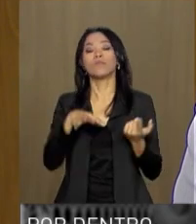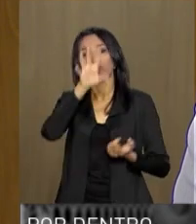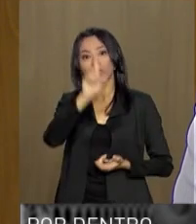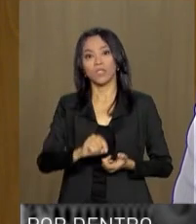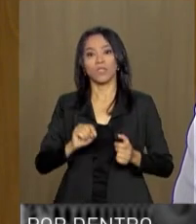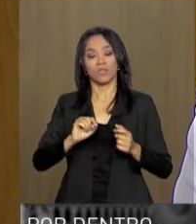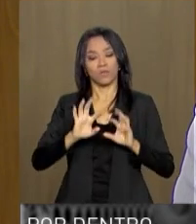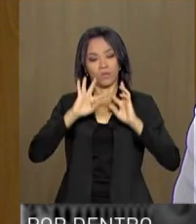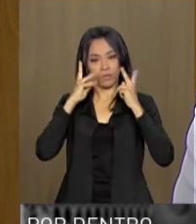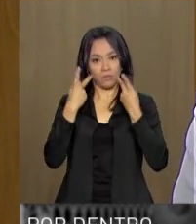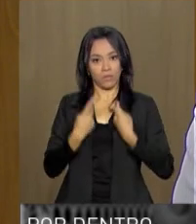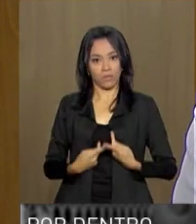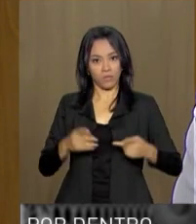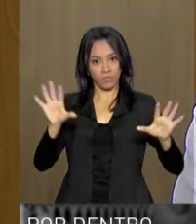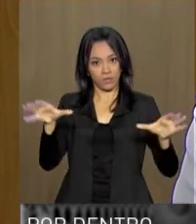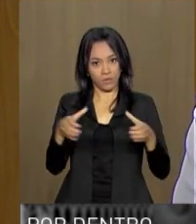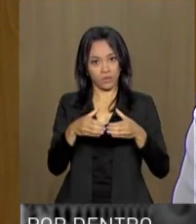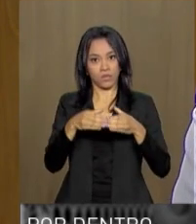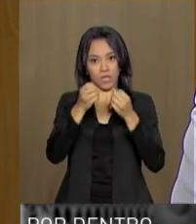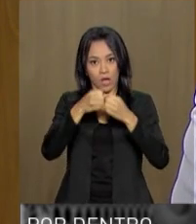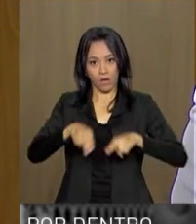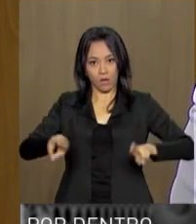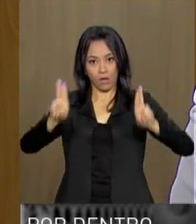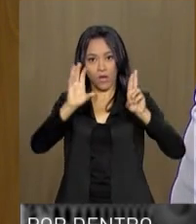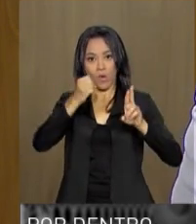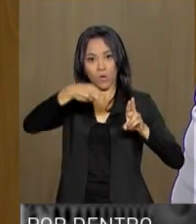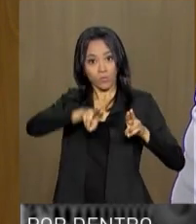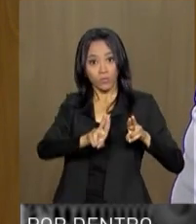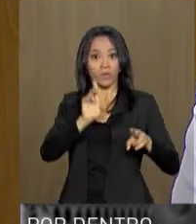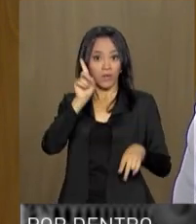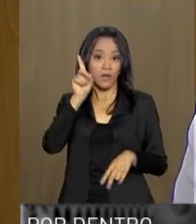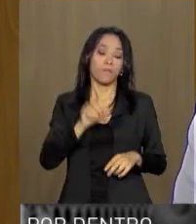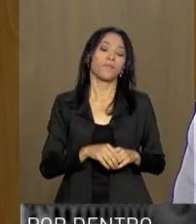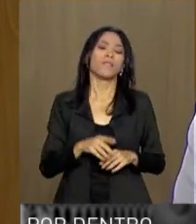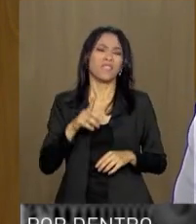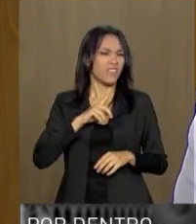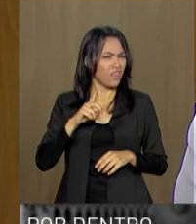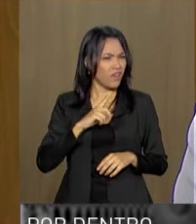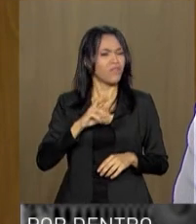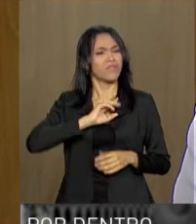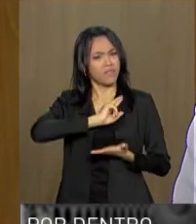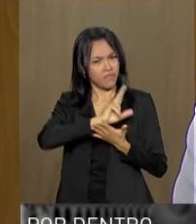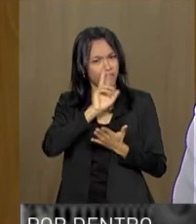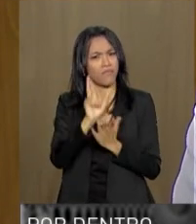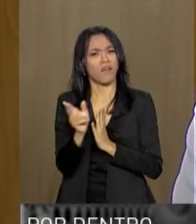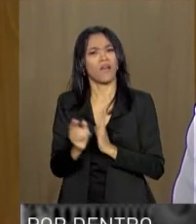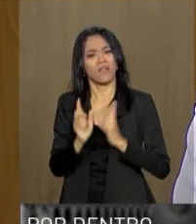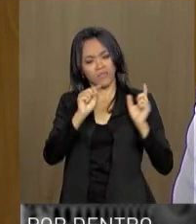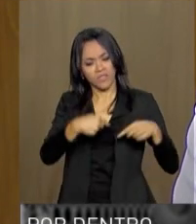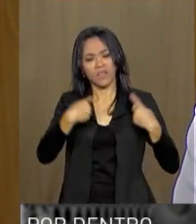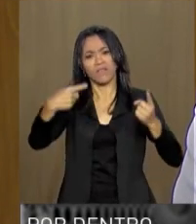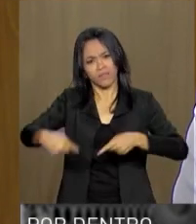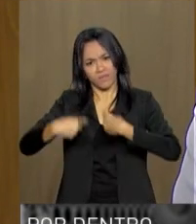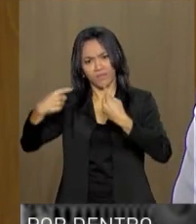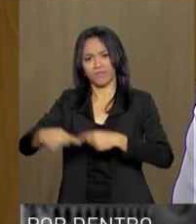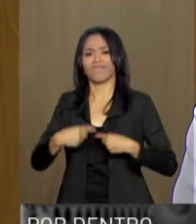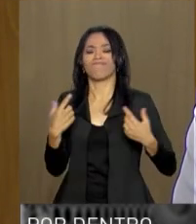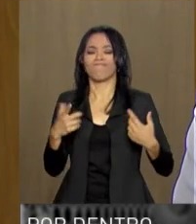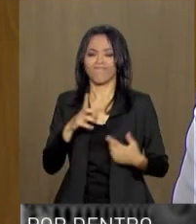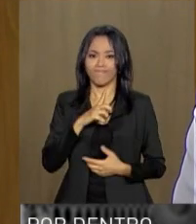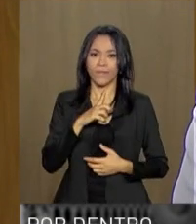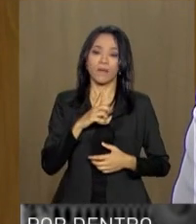e mostrar que apesar dos desafios que nós temos e muitos carros nós em nenhum momento é